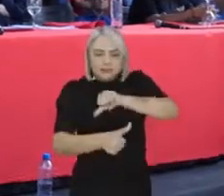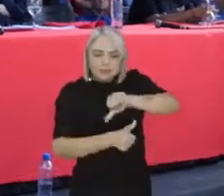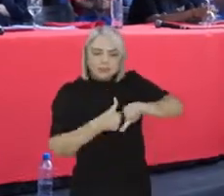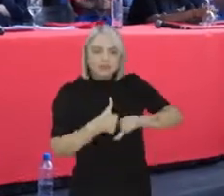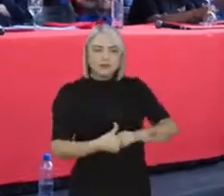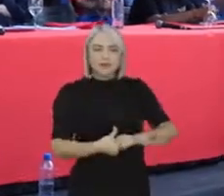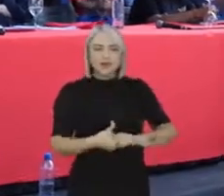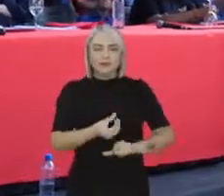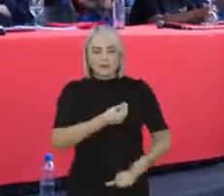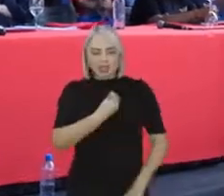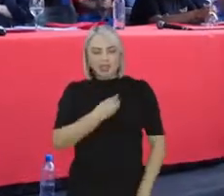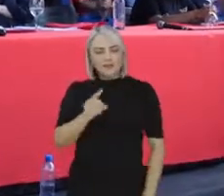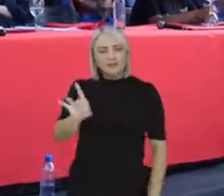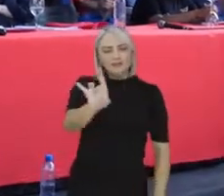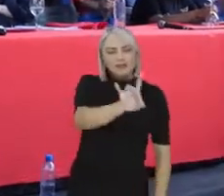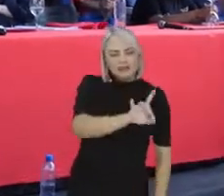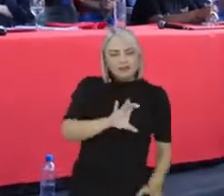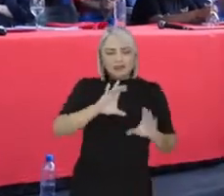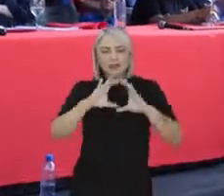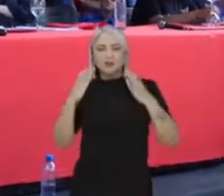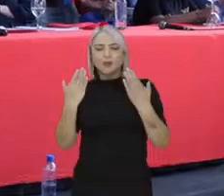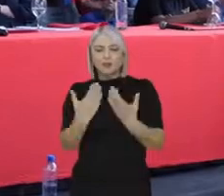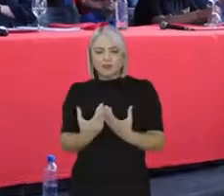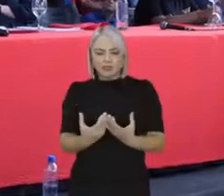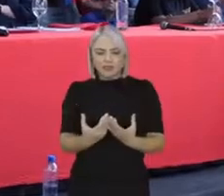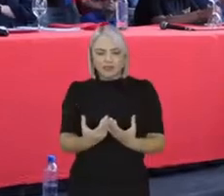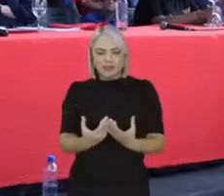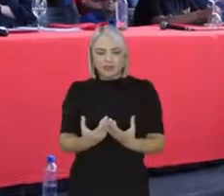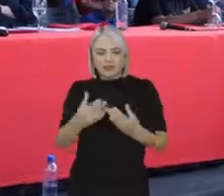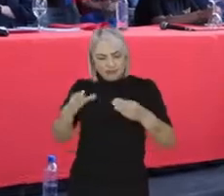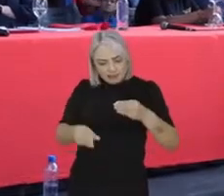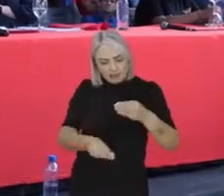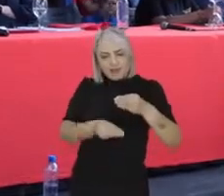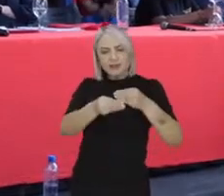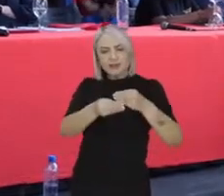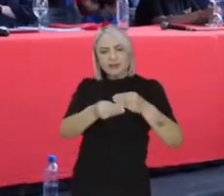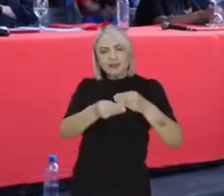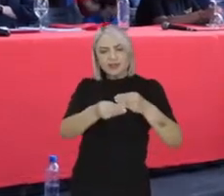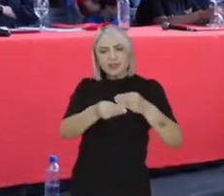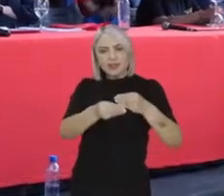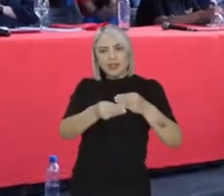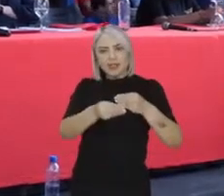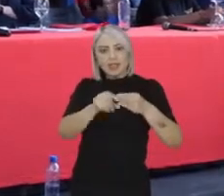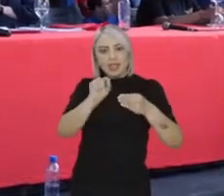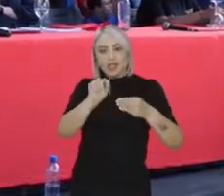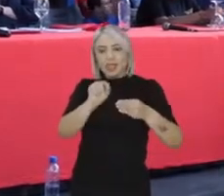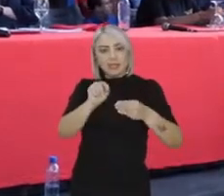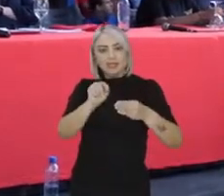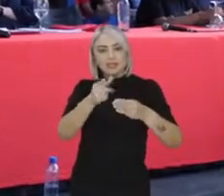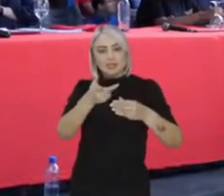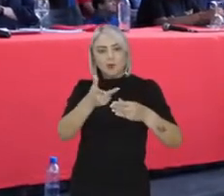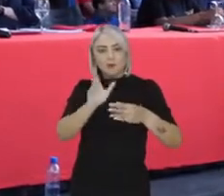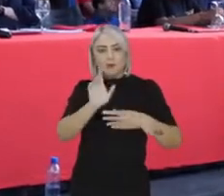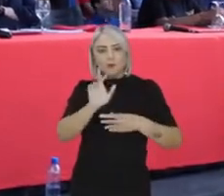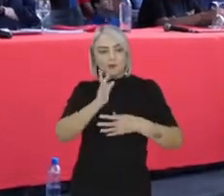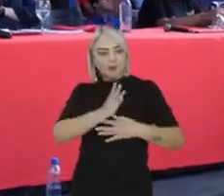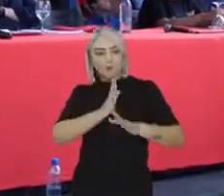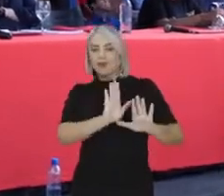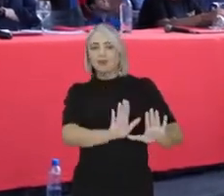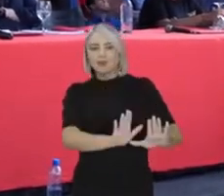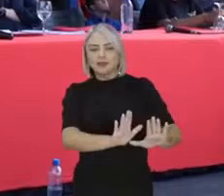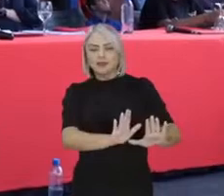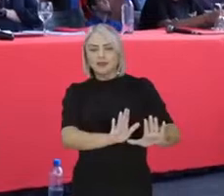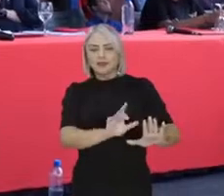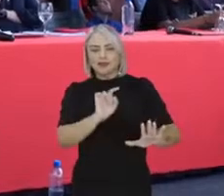vida da comunidade a que eles pertencem e a qual eles não renegam. É muito